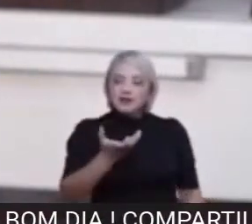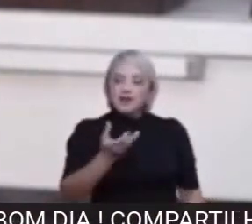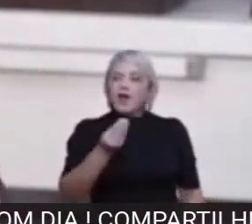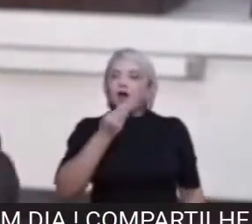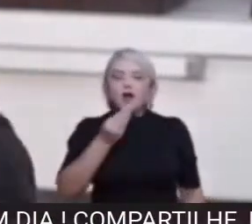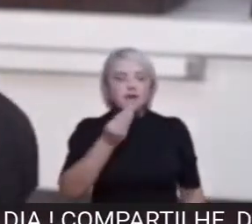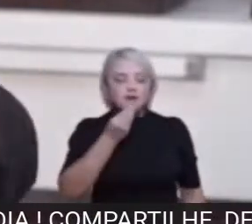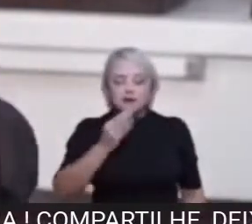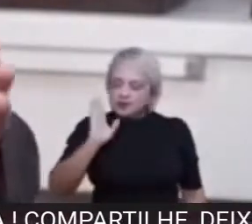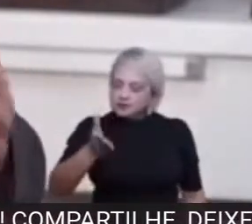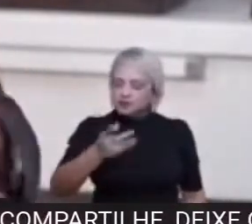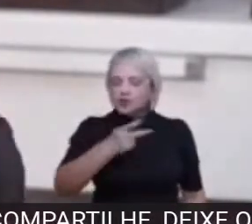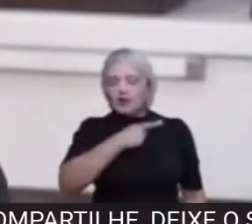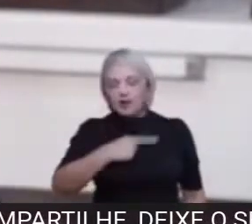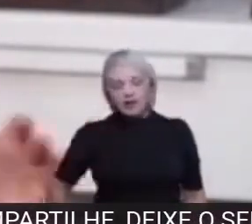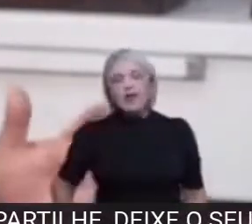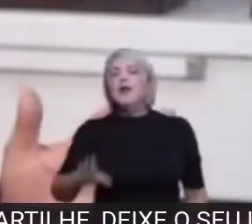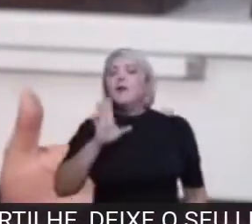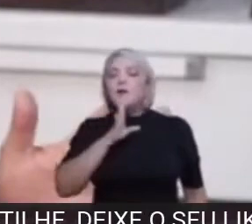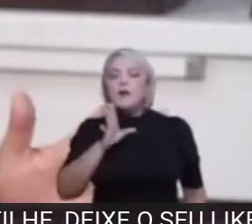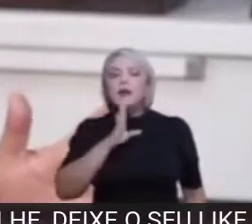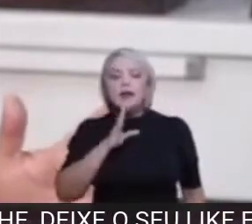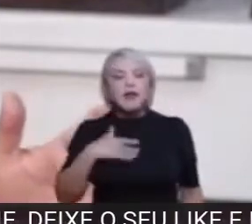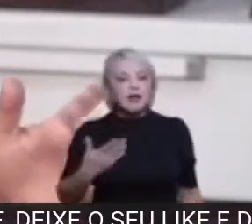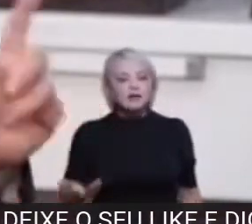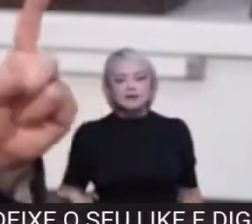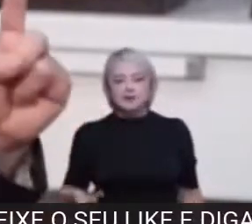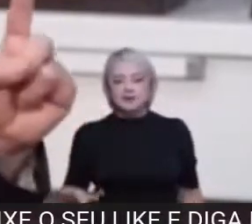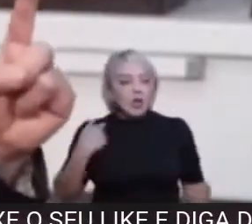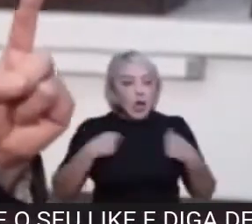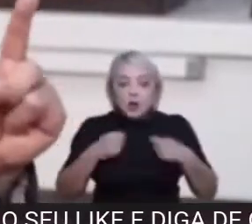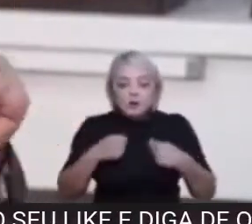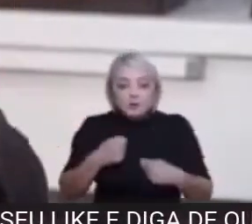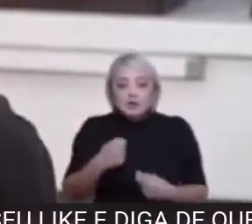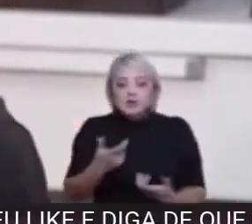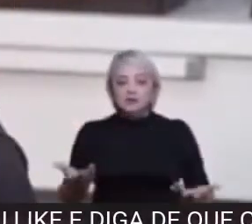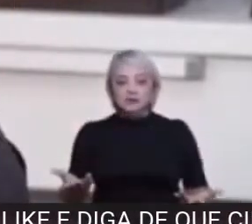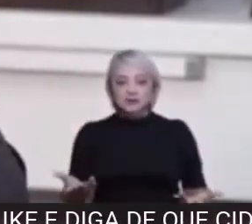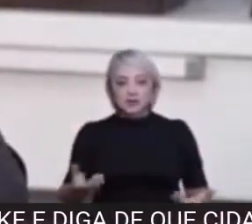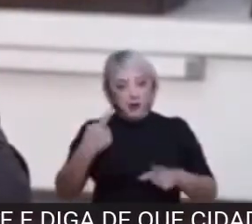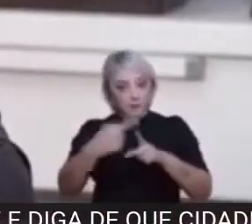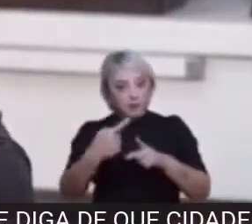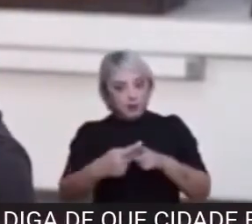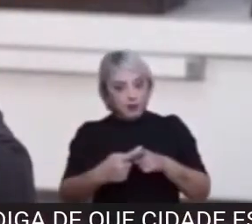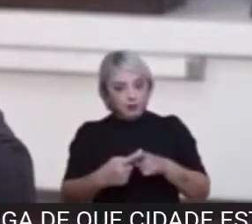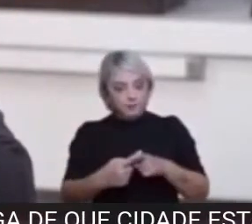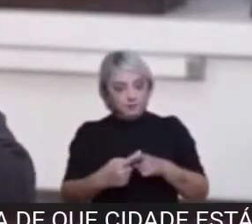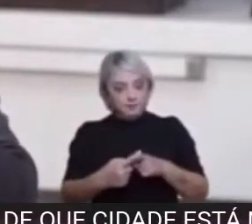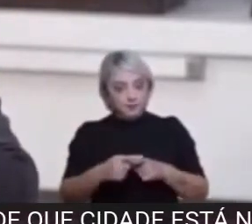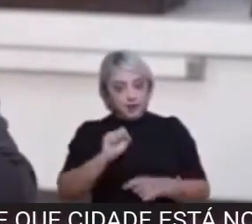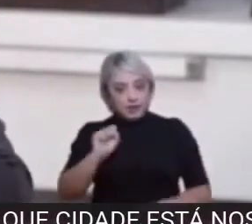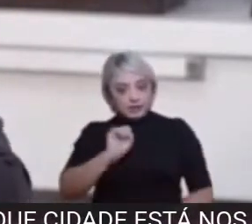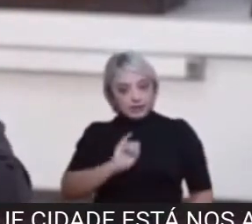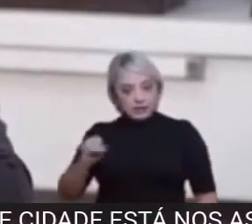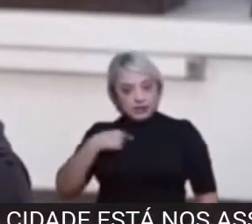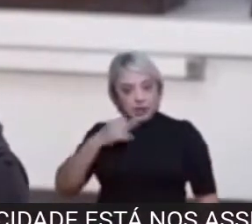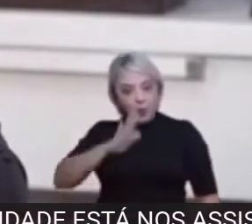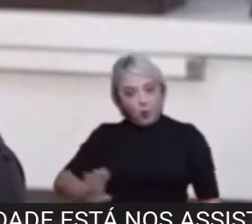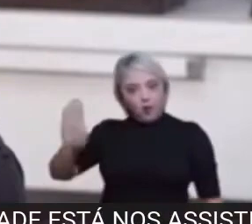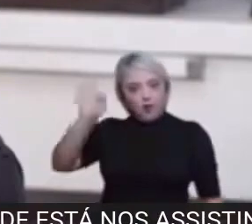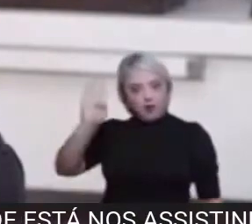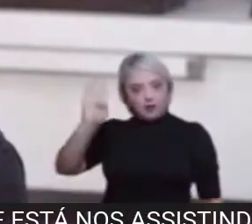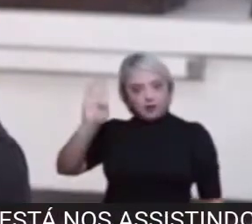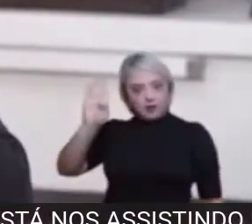presidente. Eu tenho dito para os companheiros que então eu não preciso ser outra vez. Porque se eu for candidato, a